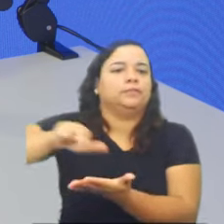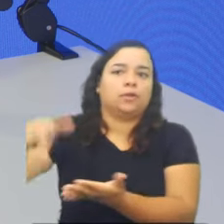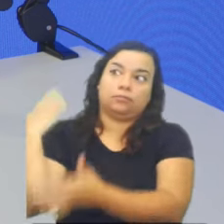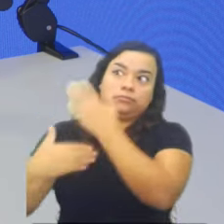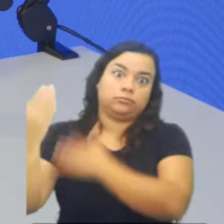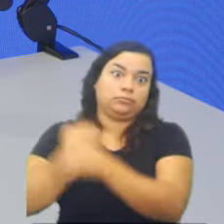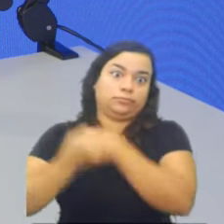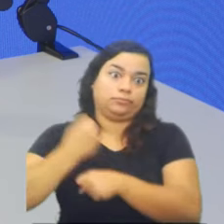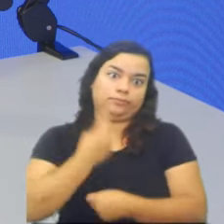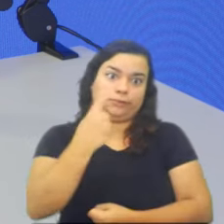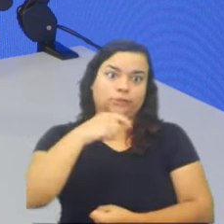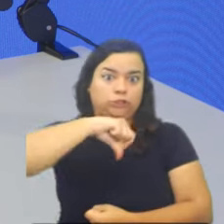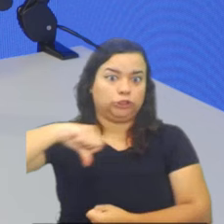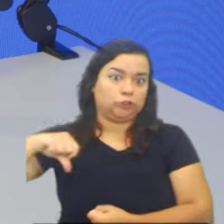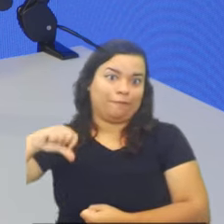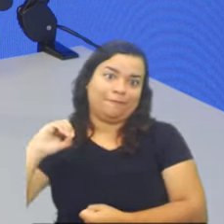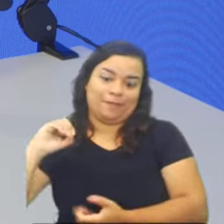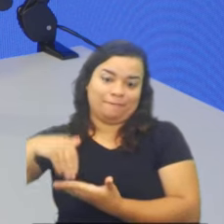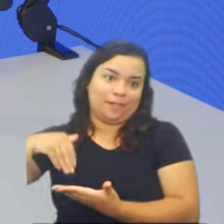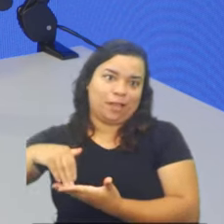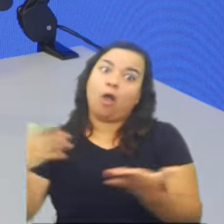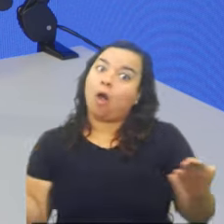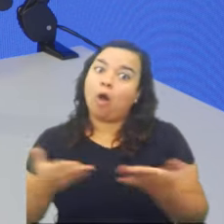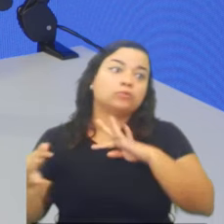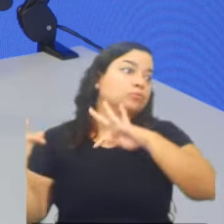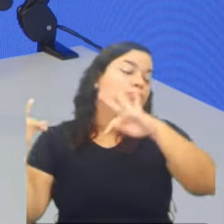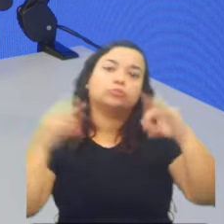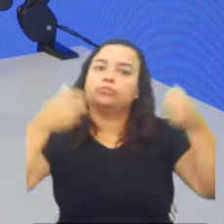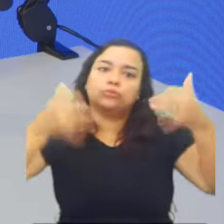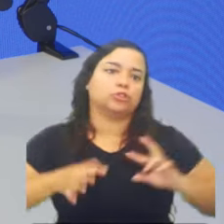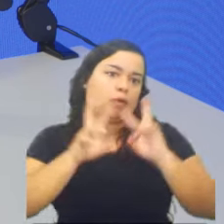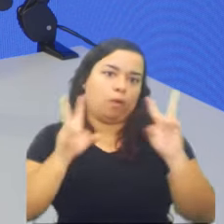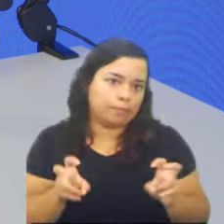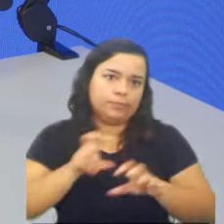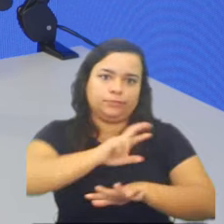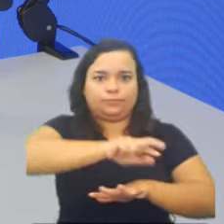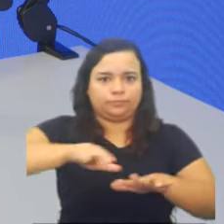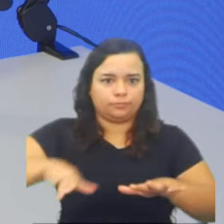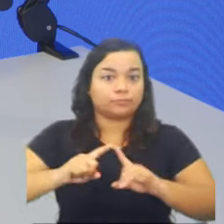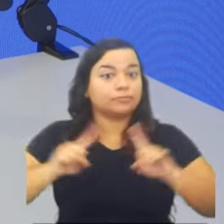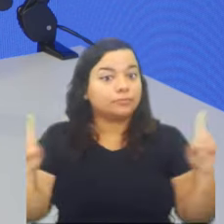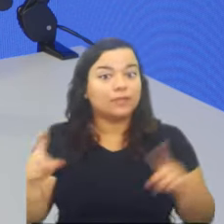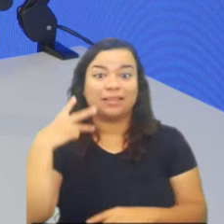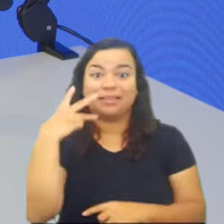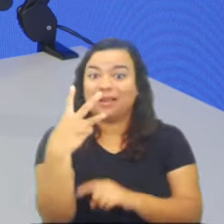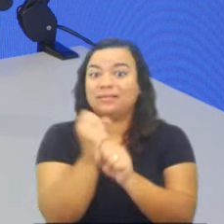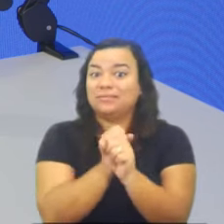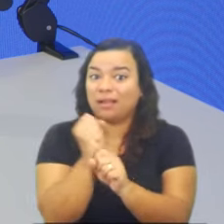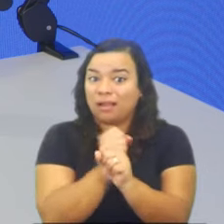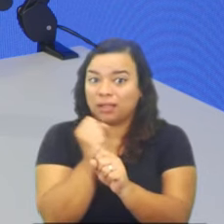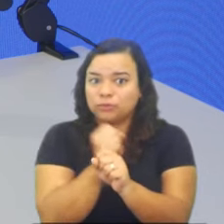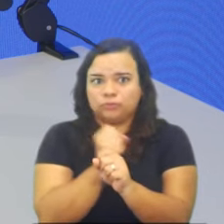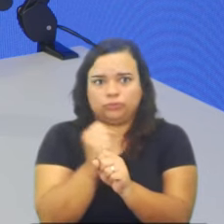e isso lá no final da década de 90 hoje todo mundo fala em diversidade mas os TRS anos que a parada